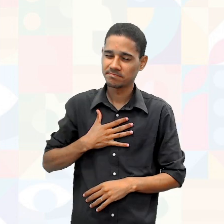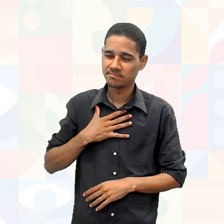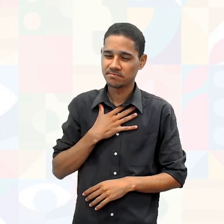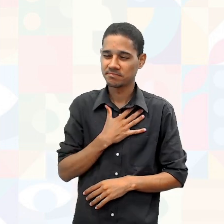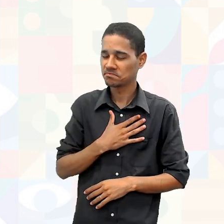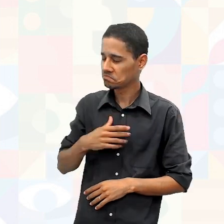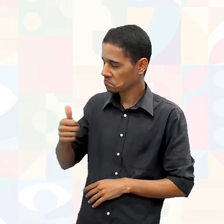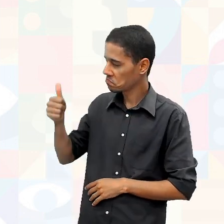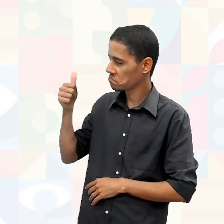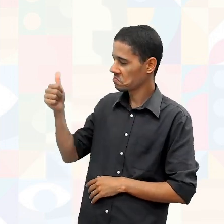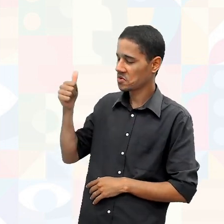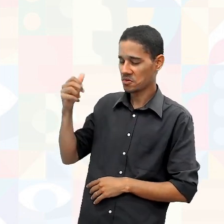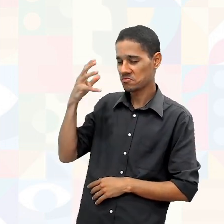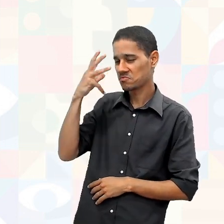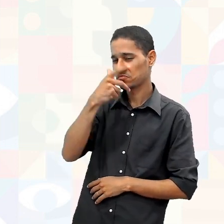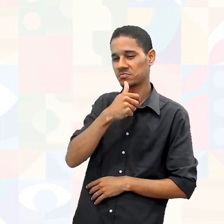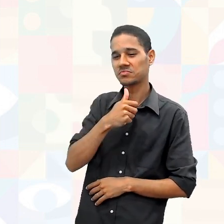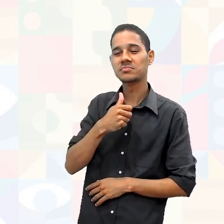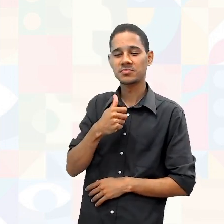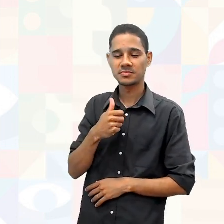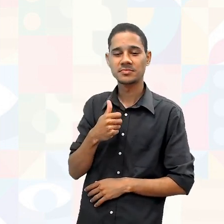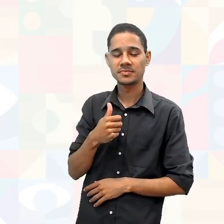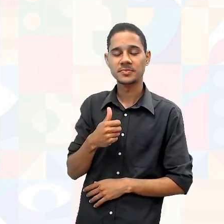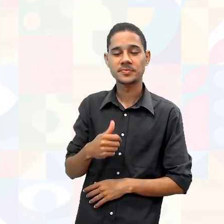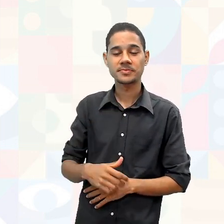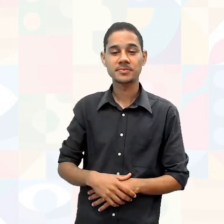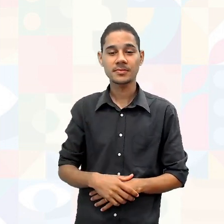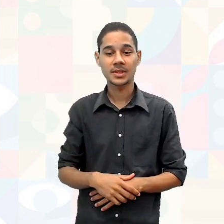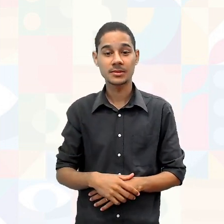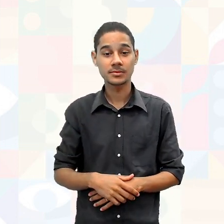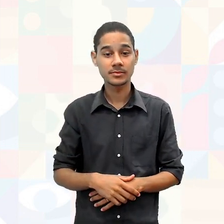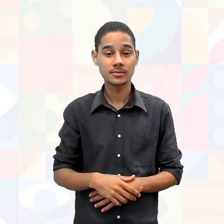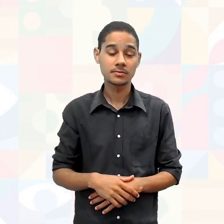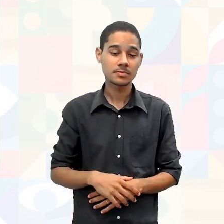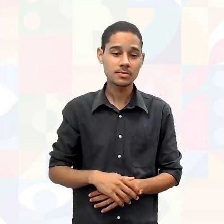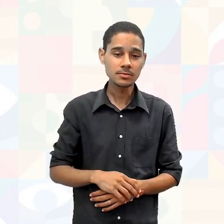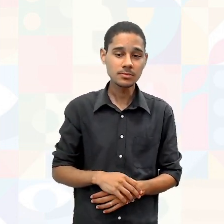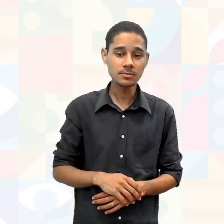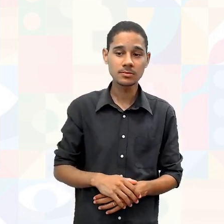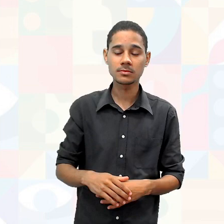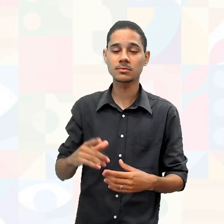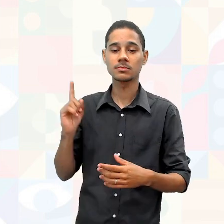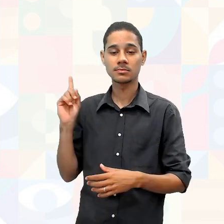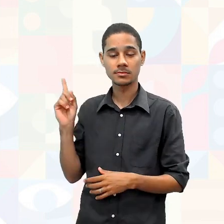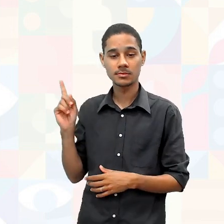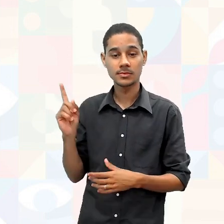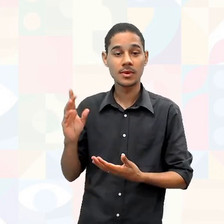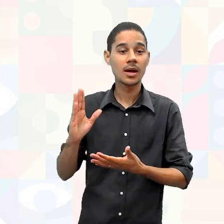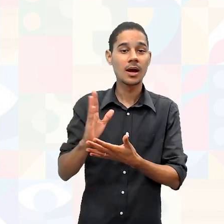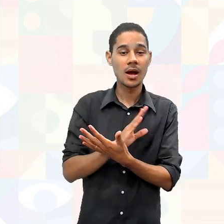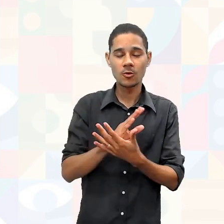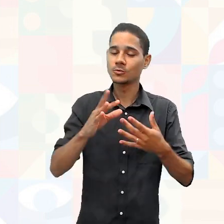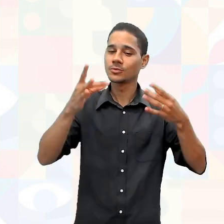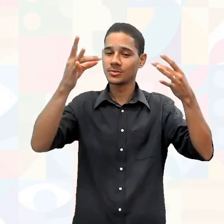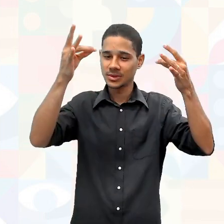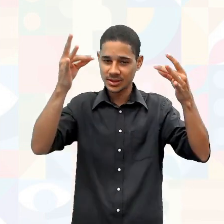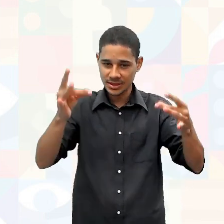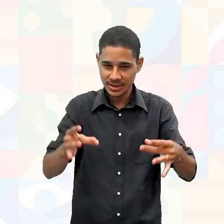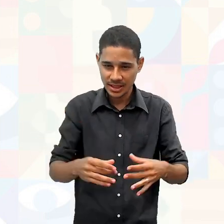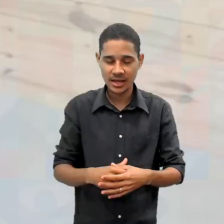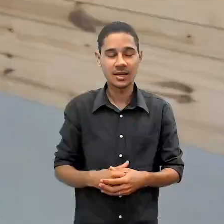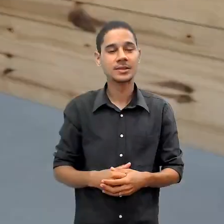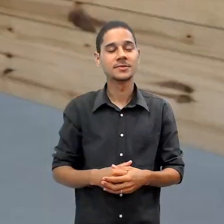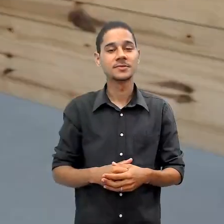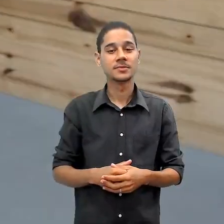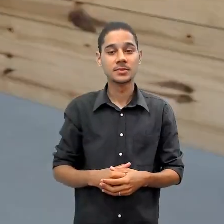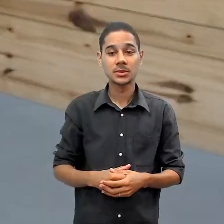prazeroso, positivo, muito bonito, né, esse tipo de resultado. Então, esses são alguns dos detalhes, né?